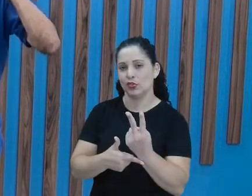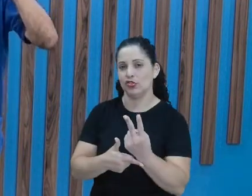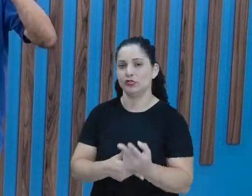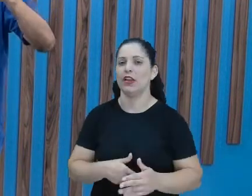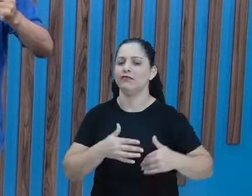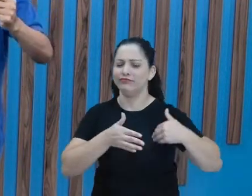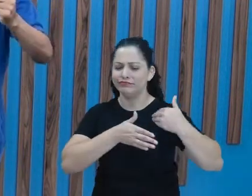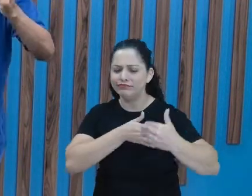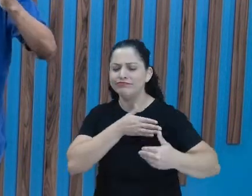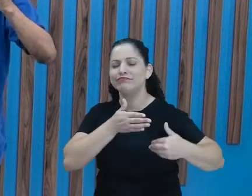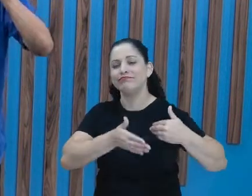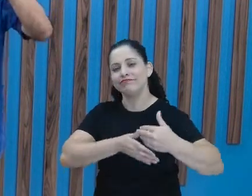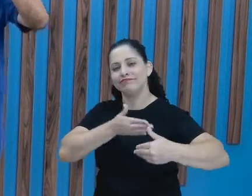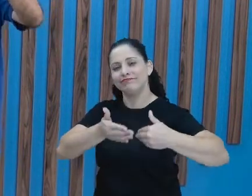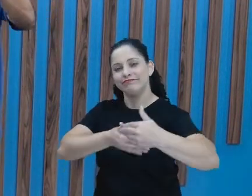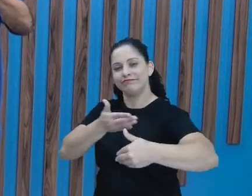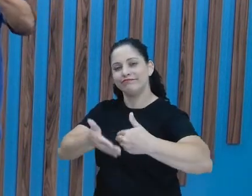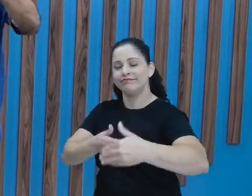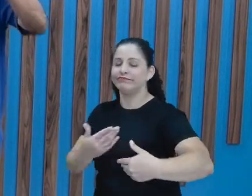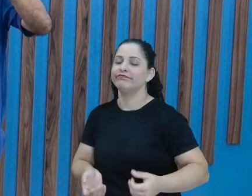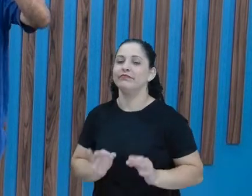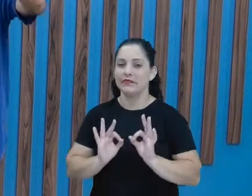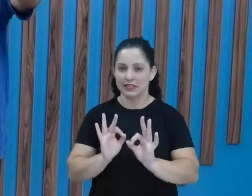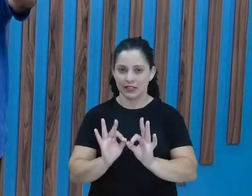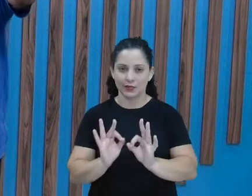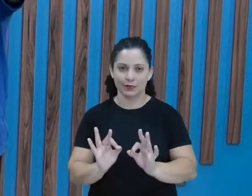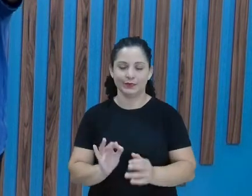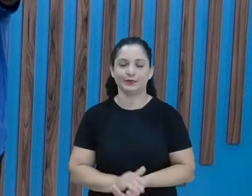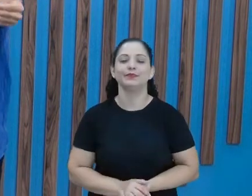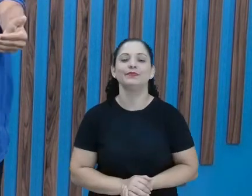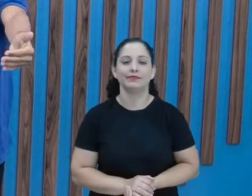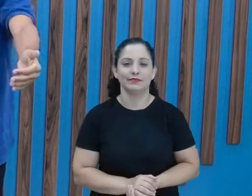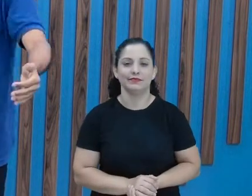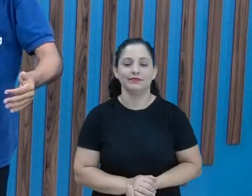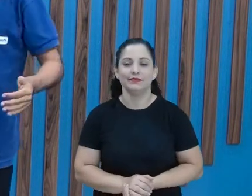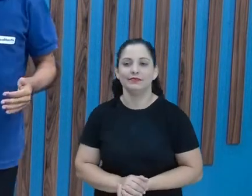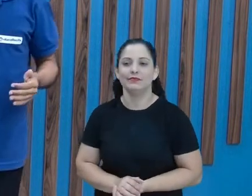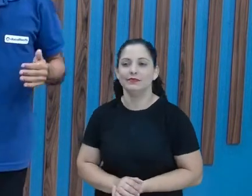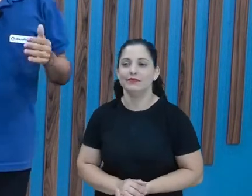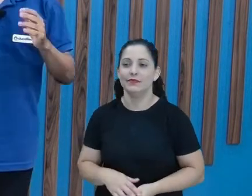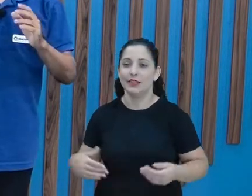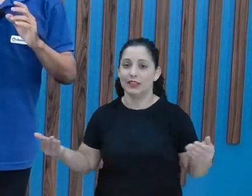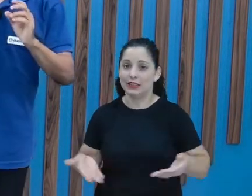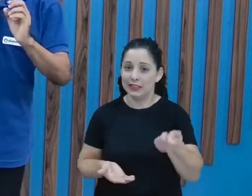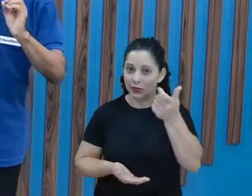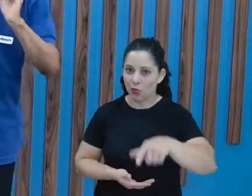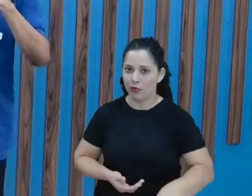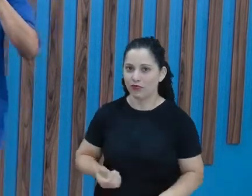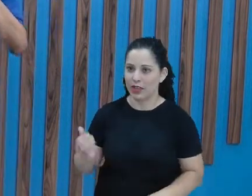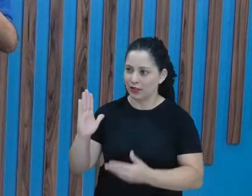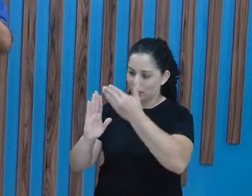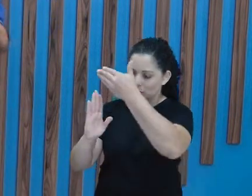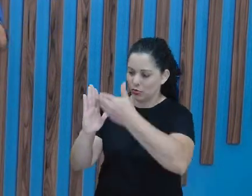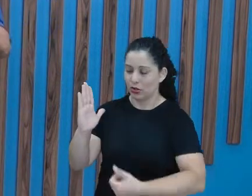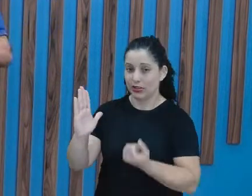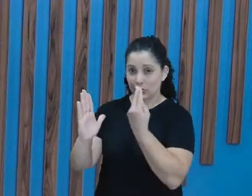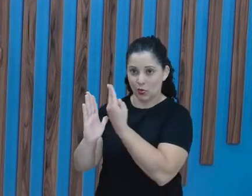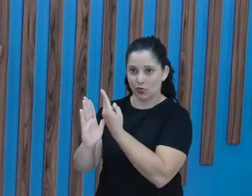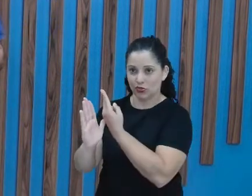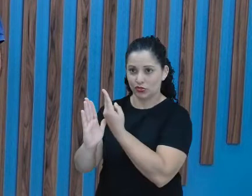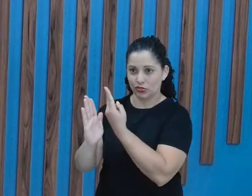dois, vai ver se dá por três, depois vai ver se dá por cinco, os outros primos em sequência. Então vamos dividir por dois aí, ó. Um.